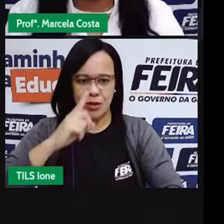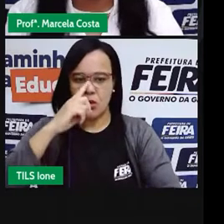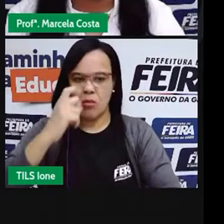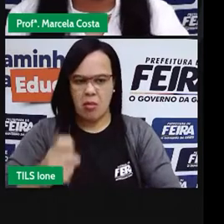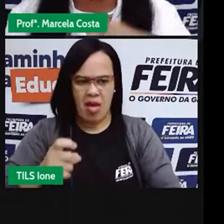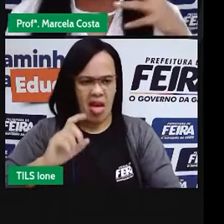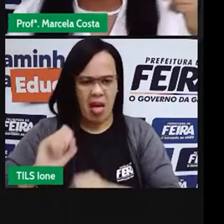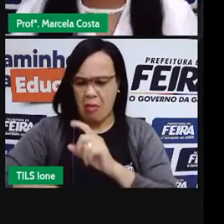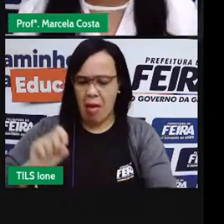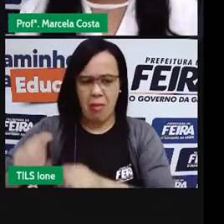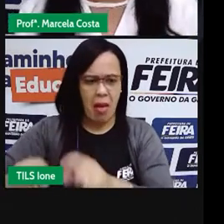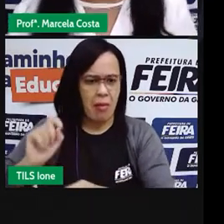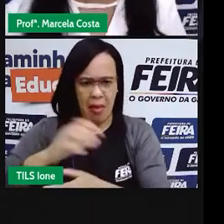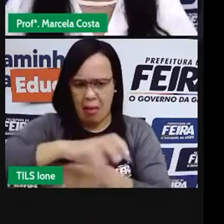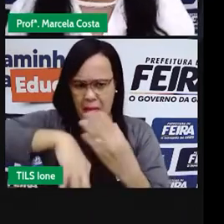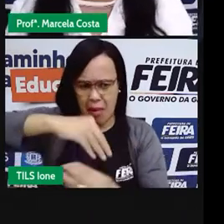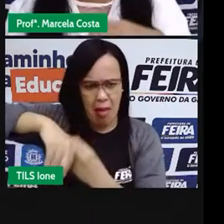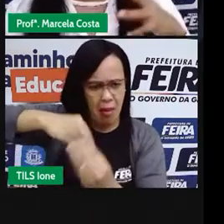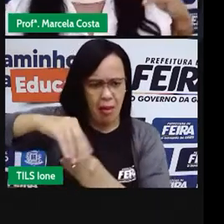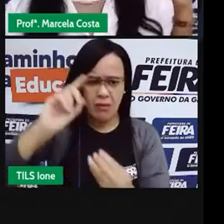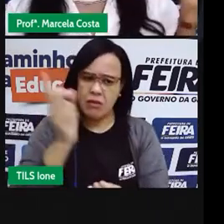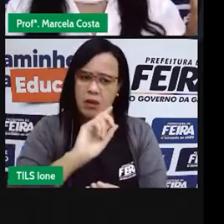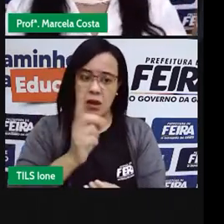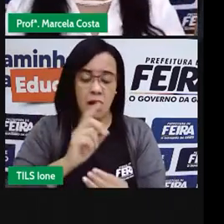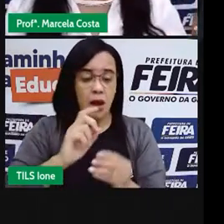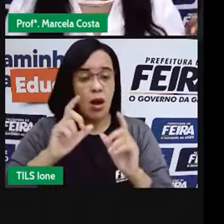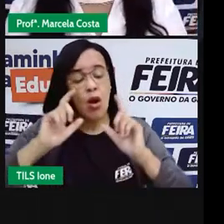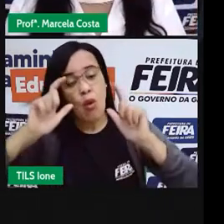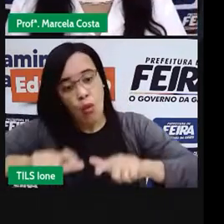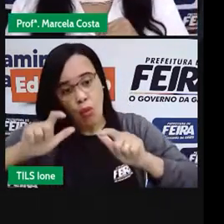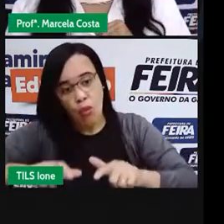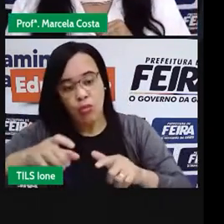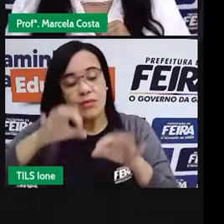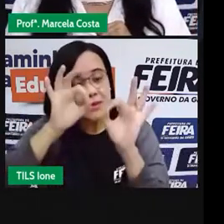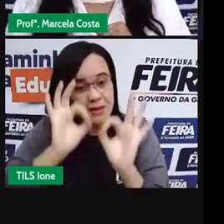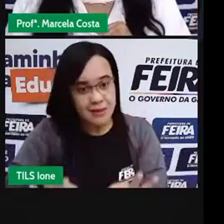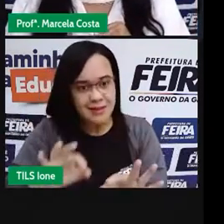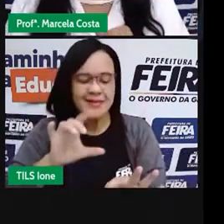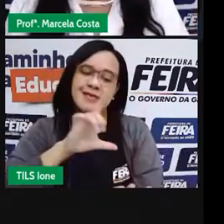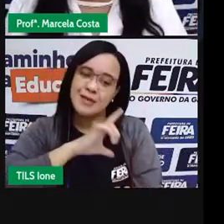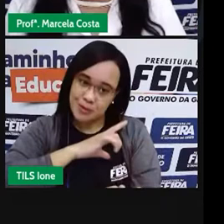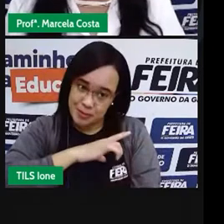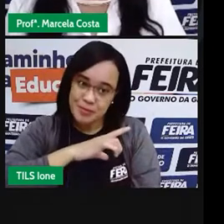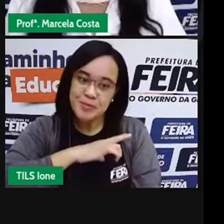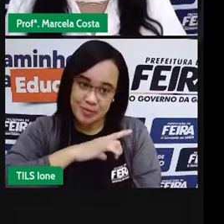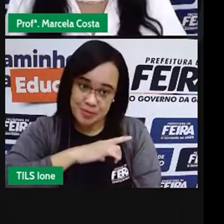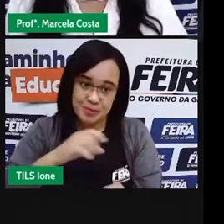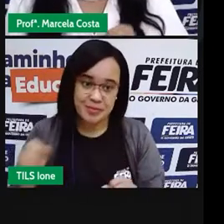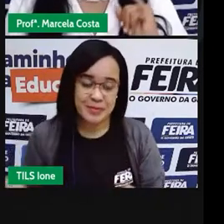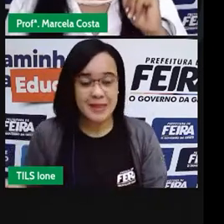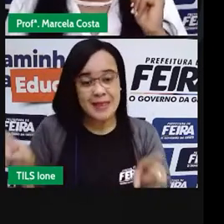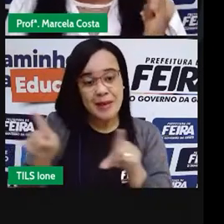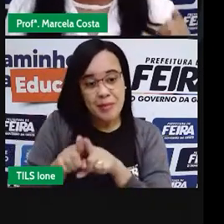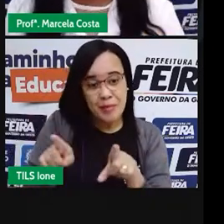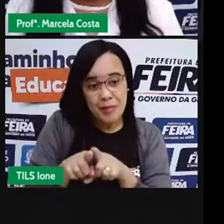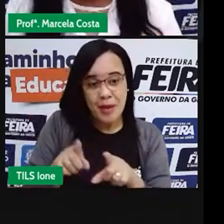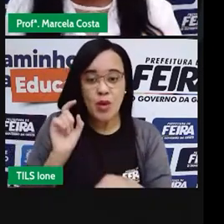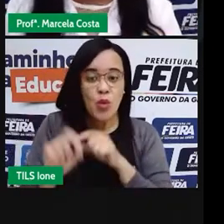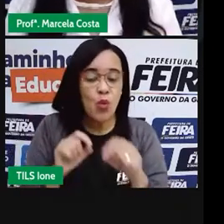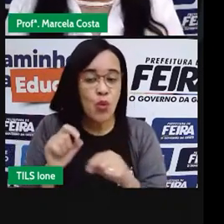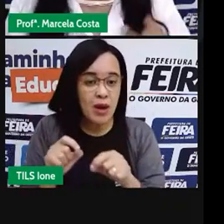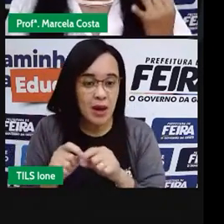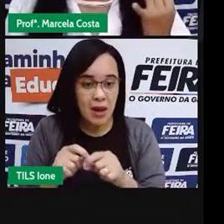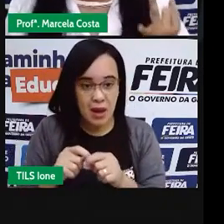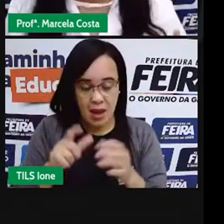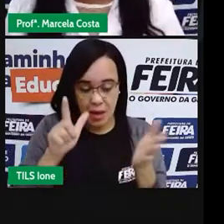seletivo correto. A gente já viu lá nas outras aulas anteriores que a gente pode separar o